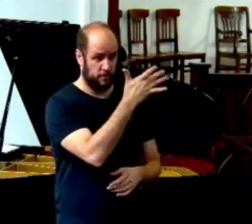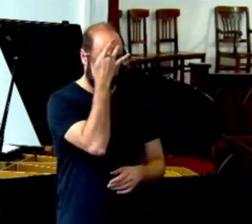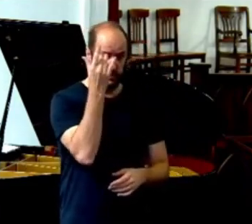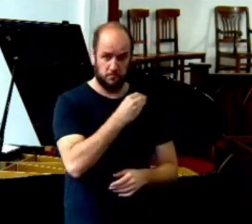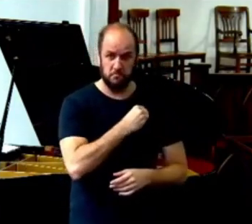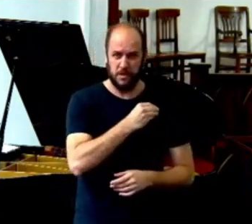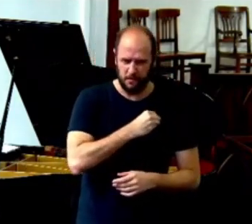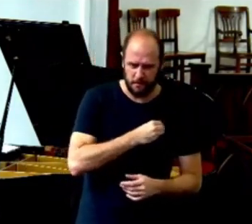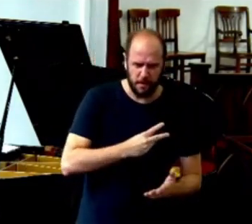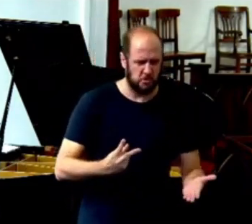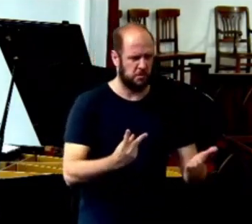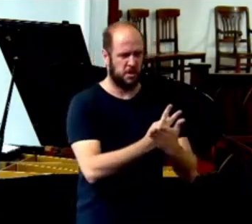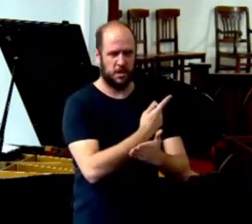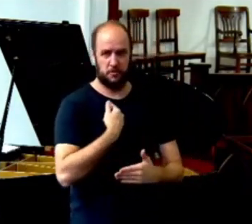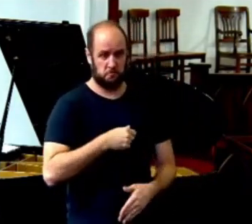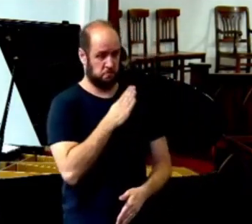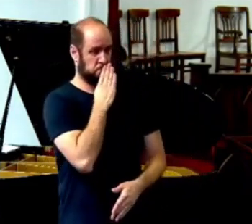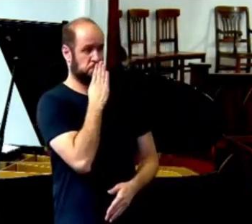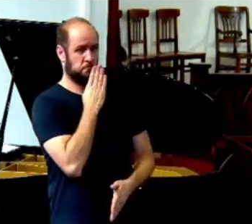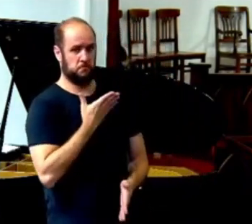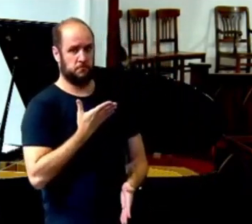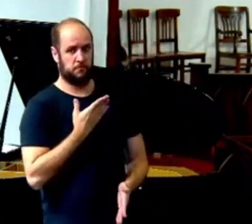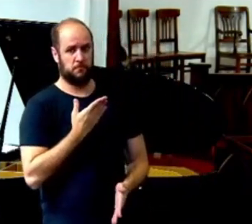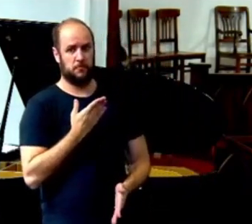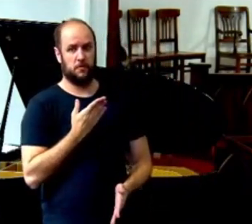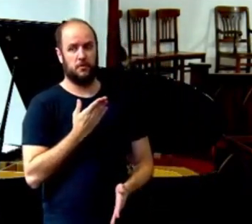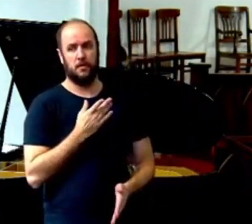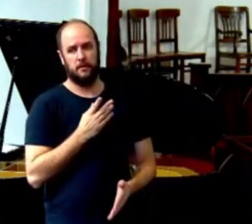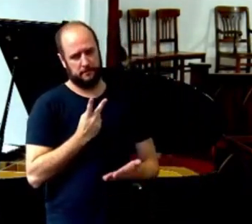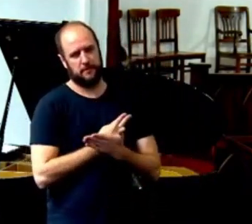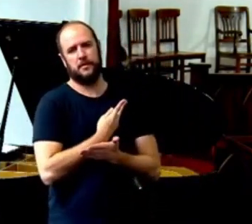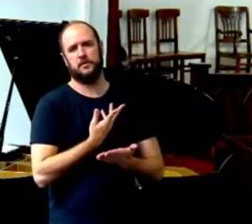que é errado, e você não fala,